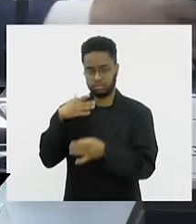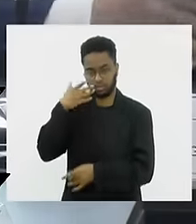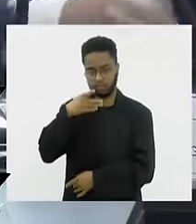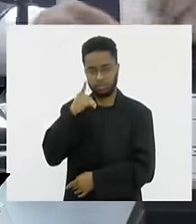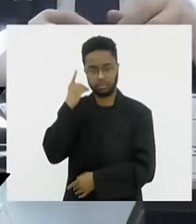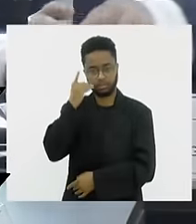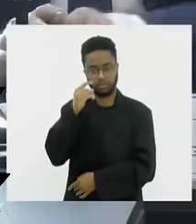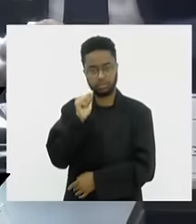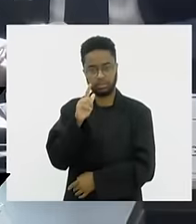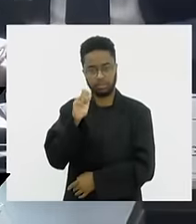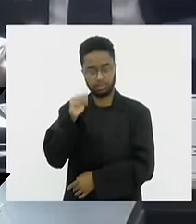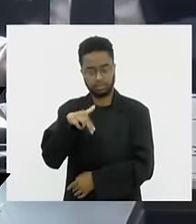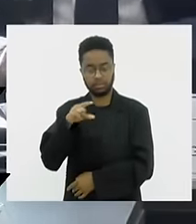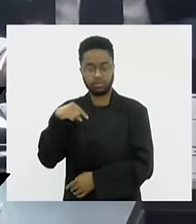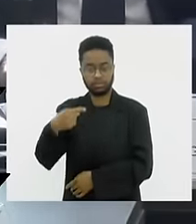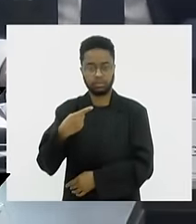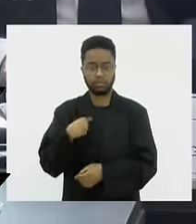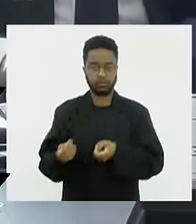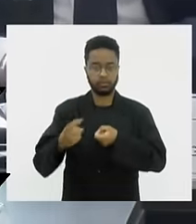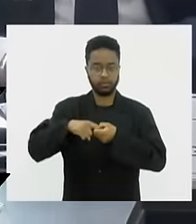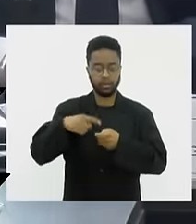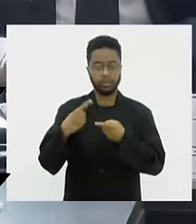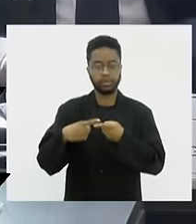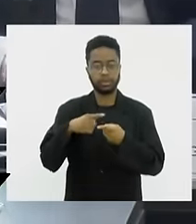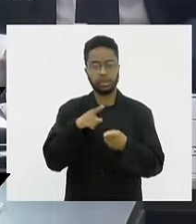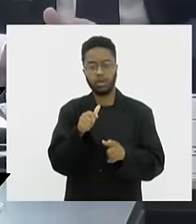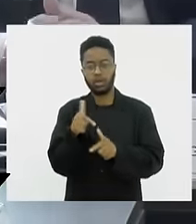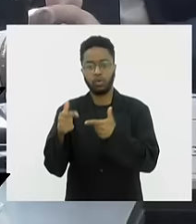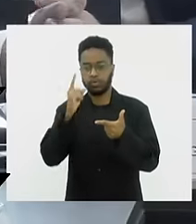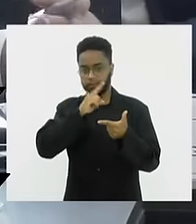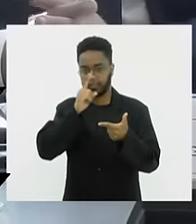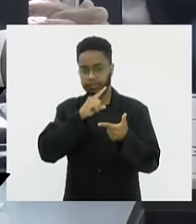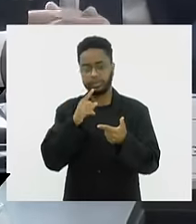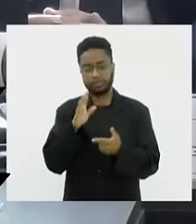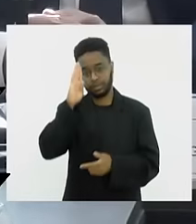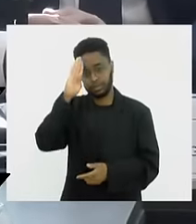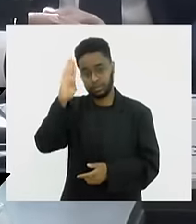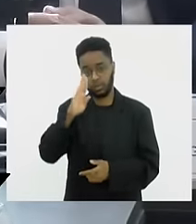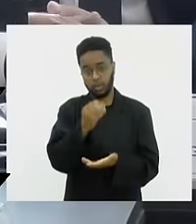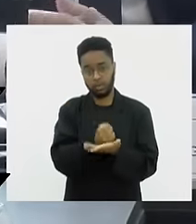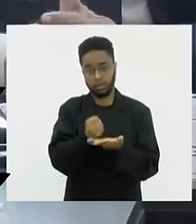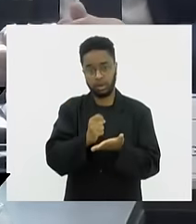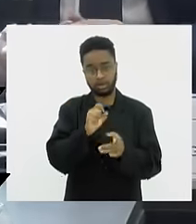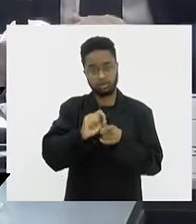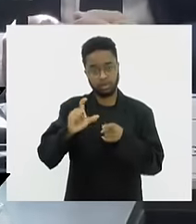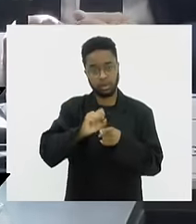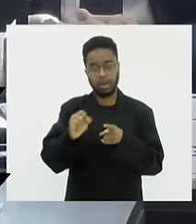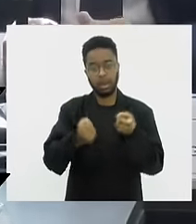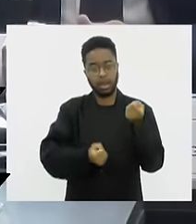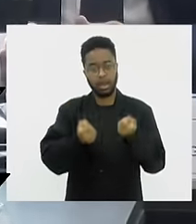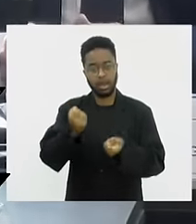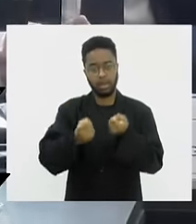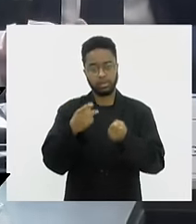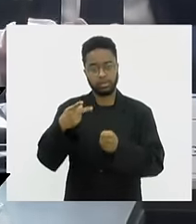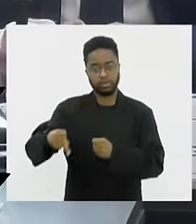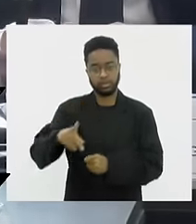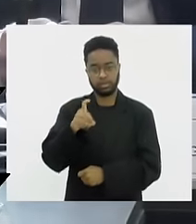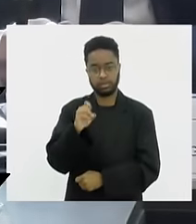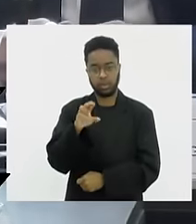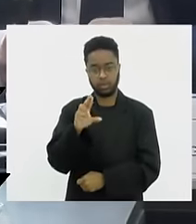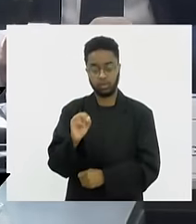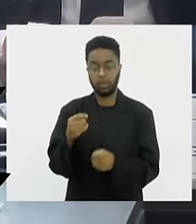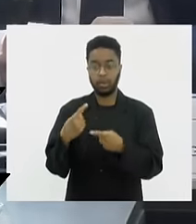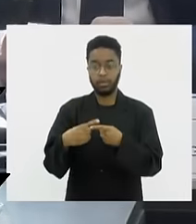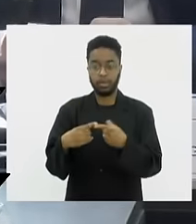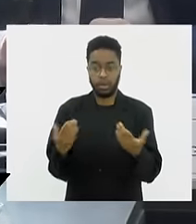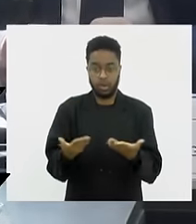voltar aqui porque tem outras tramóias. Principalmente no contrato de locação de veículos do Detro. Só para vocês terem uma noção, o Detro